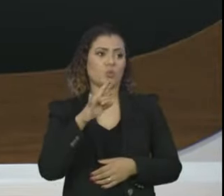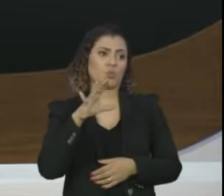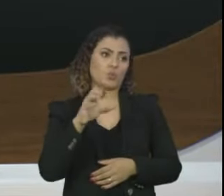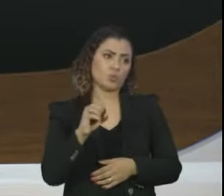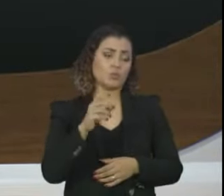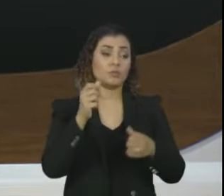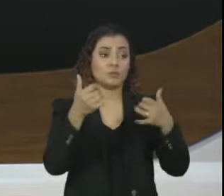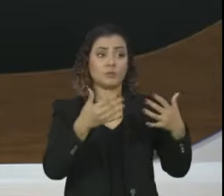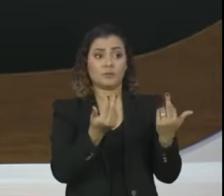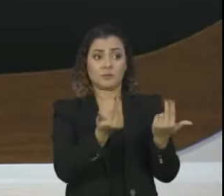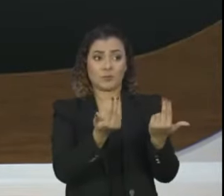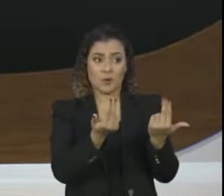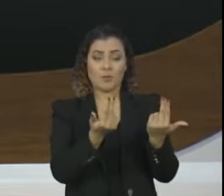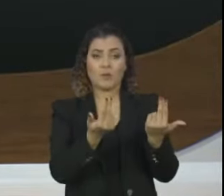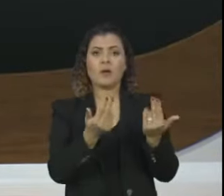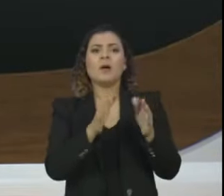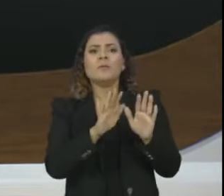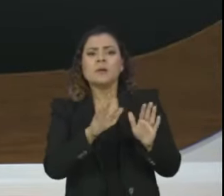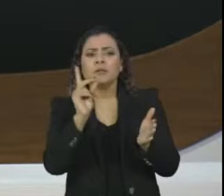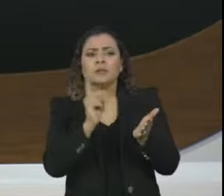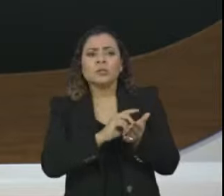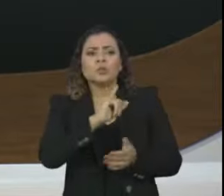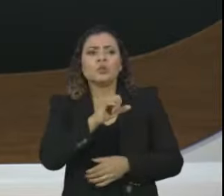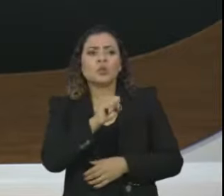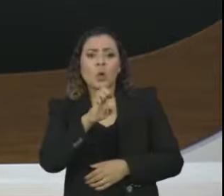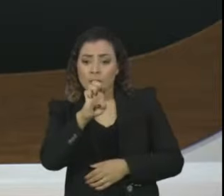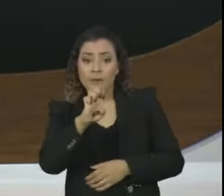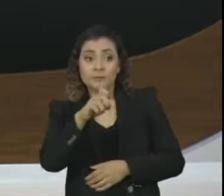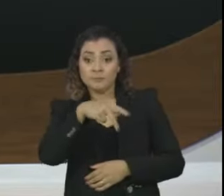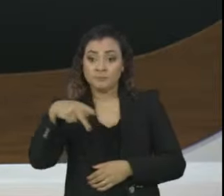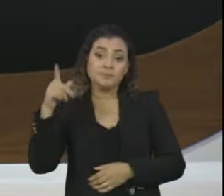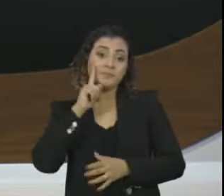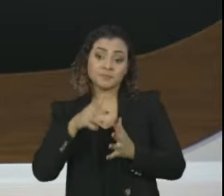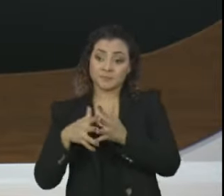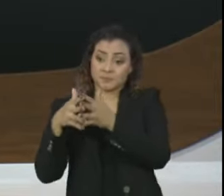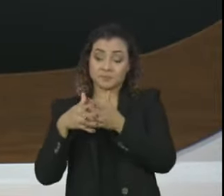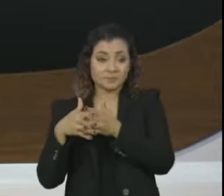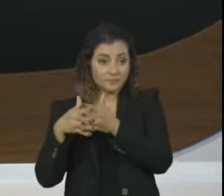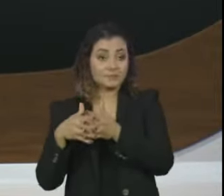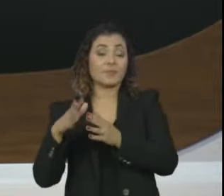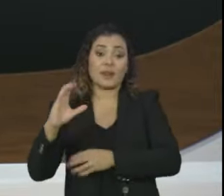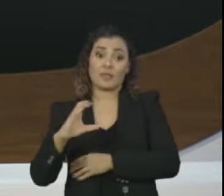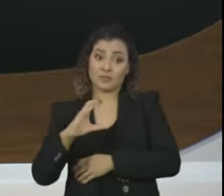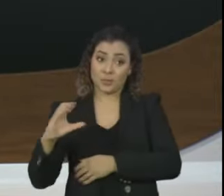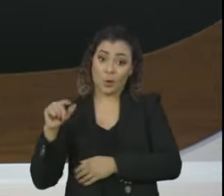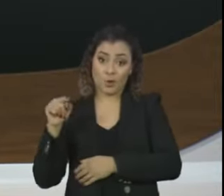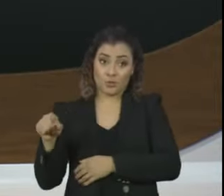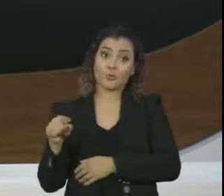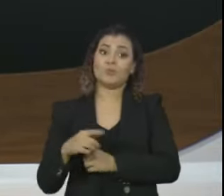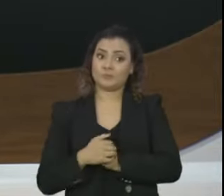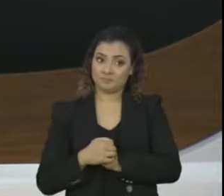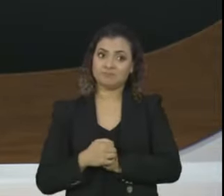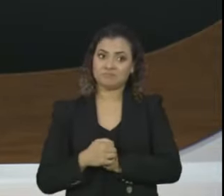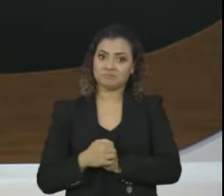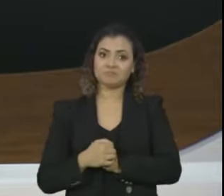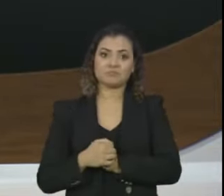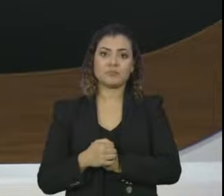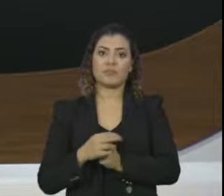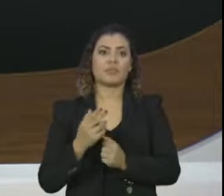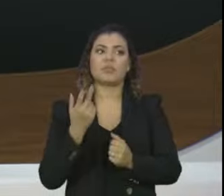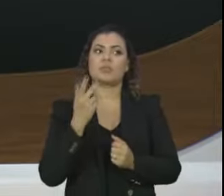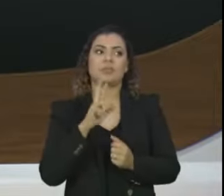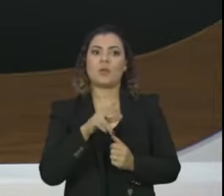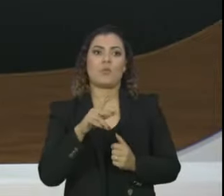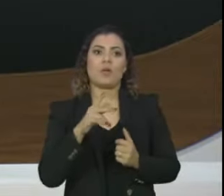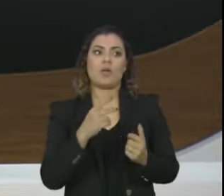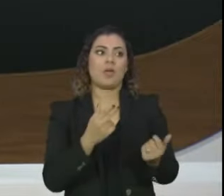algo mais ou menos similar se pelo fato de Jeová e vencer um presidente dos Estados Unidos católico algo que não é tão usual